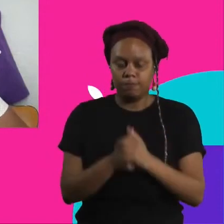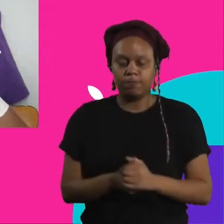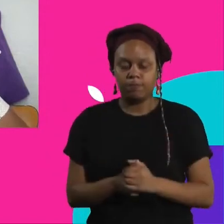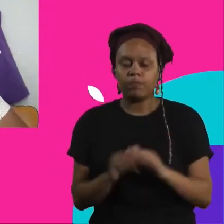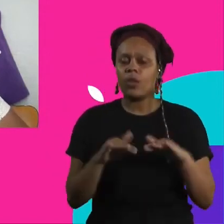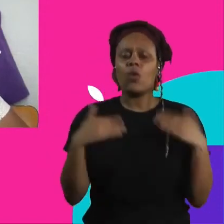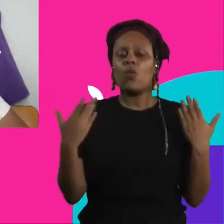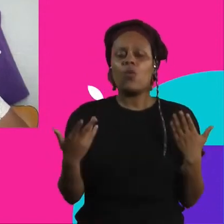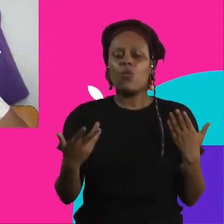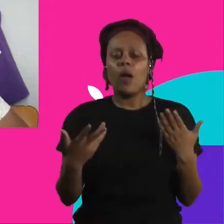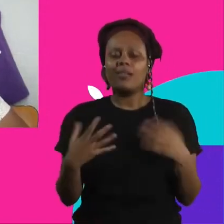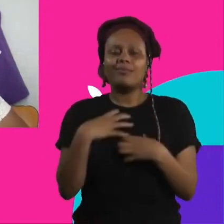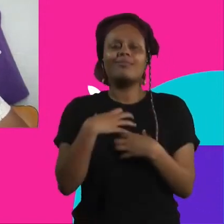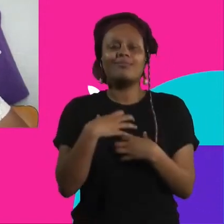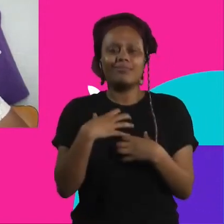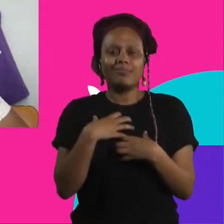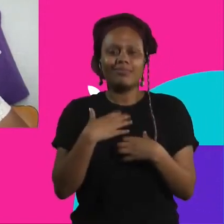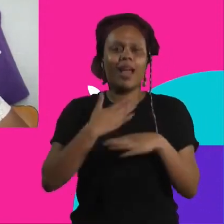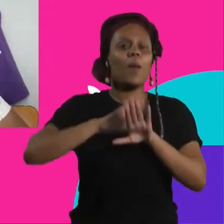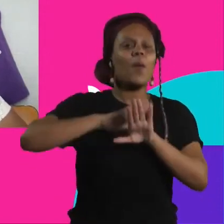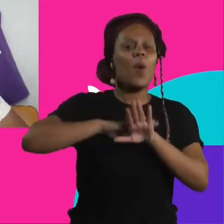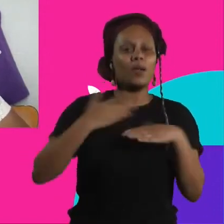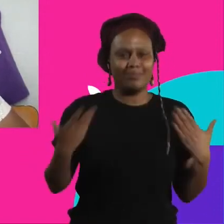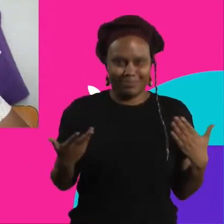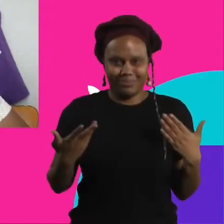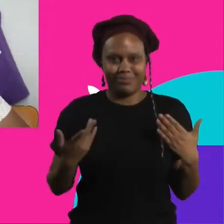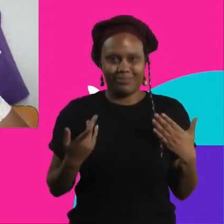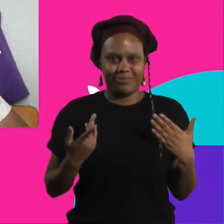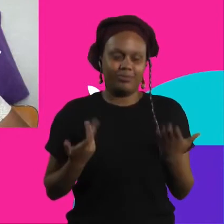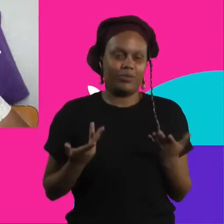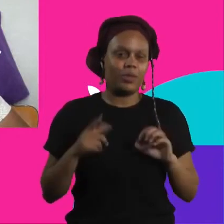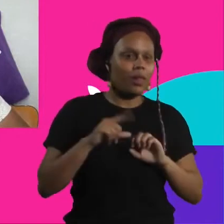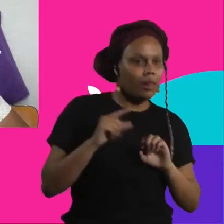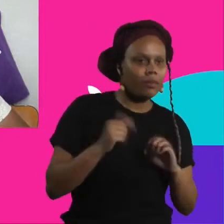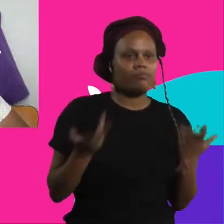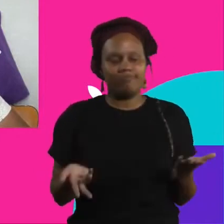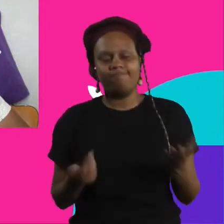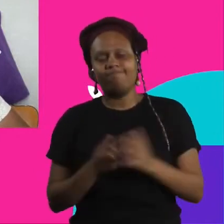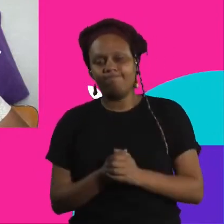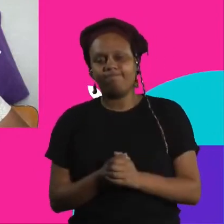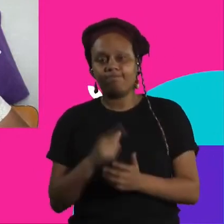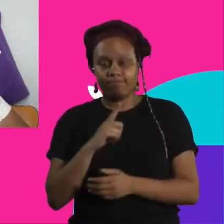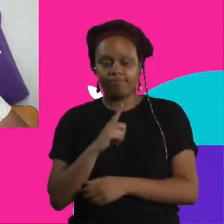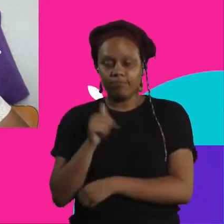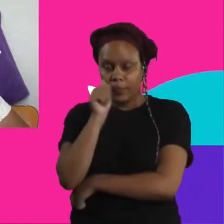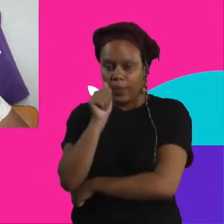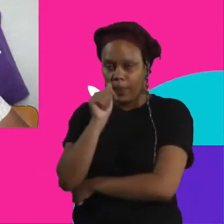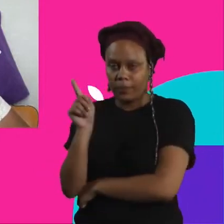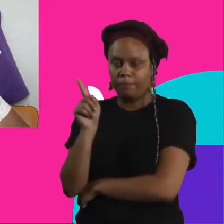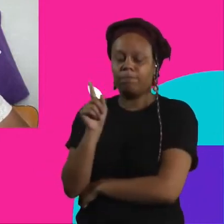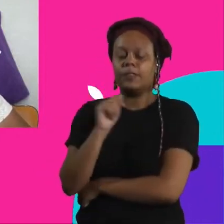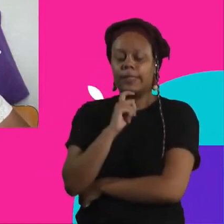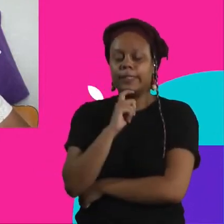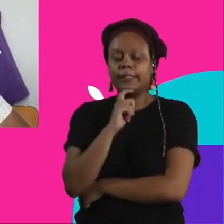a motivação por trás de um projeto, de um empreendimento? E tem uma futurista, né, a Lala Denzelin, que é uma